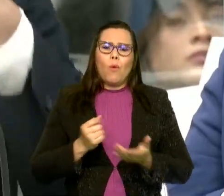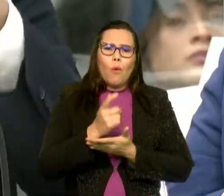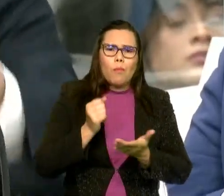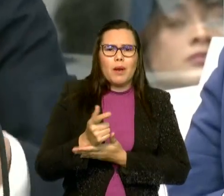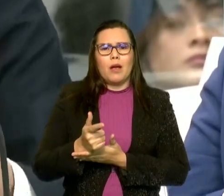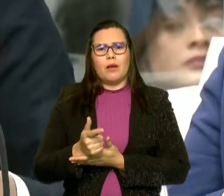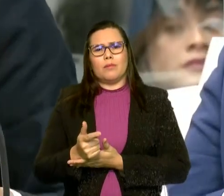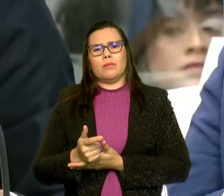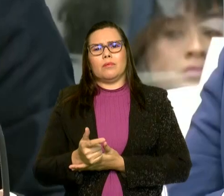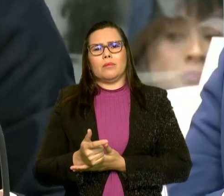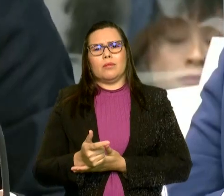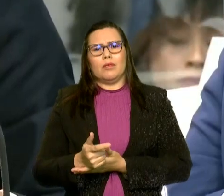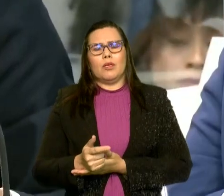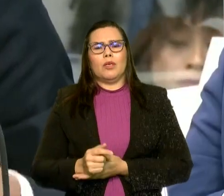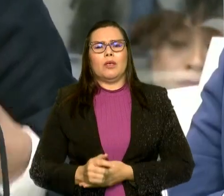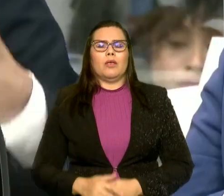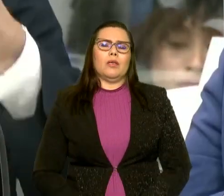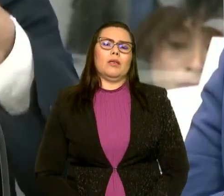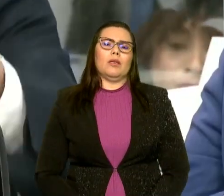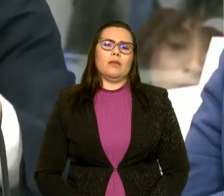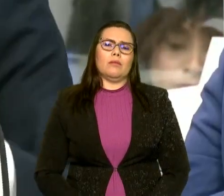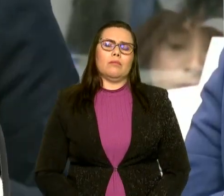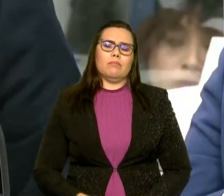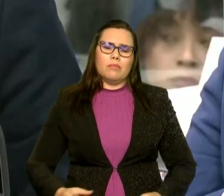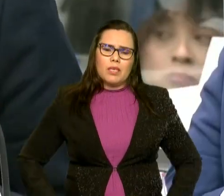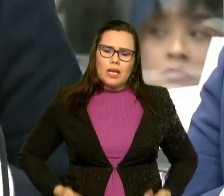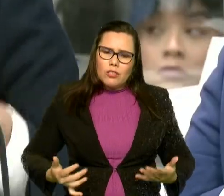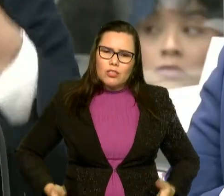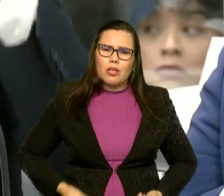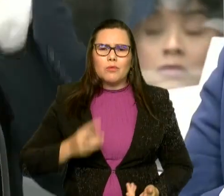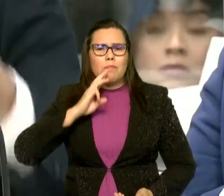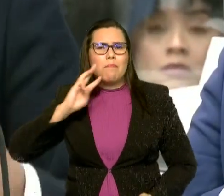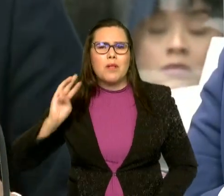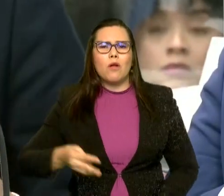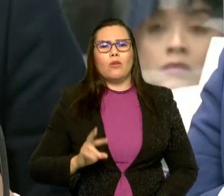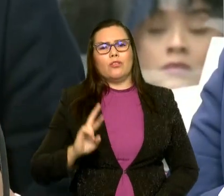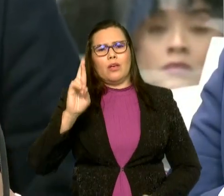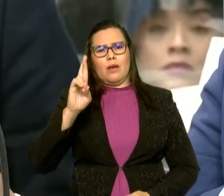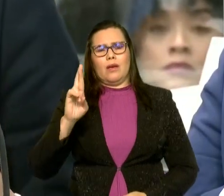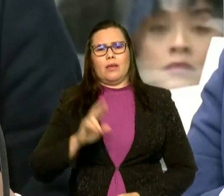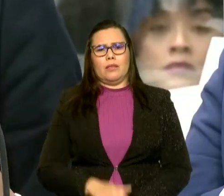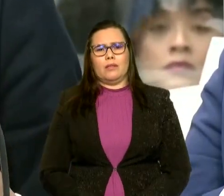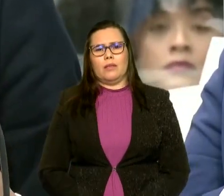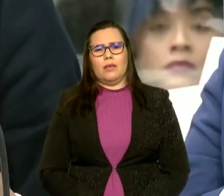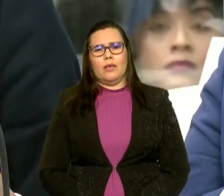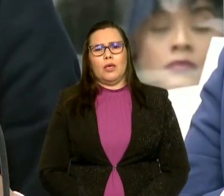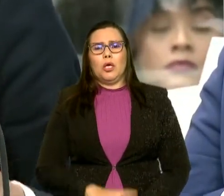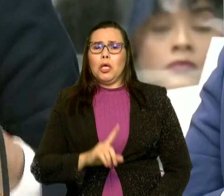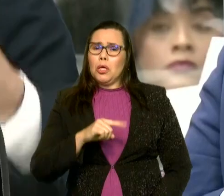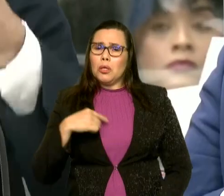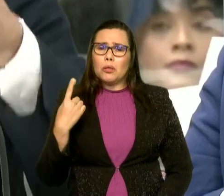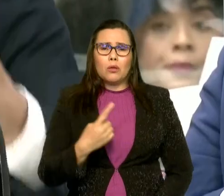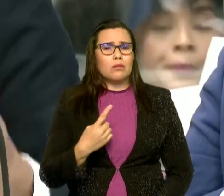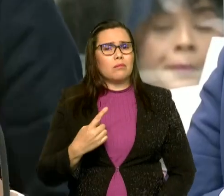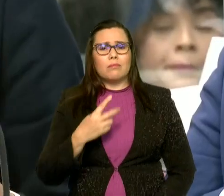gente continua precisar fazendo para a sociedade, a gente vai precisar se vacinar todo ano contra a Covid,